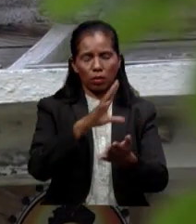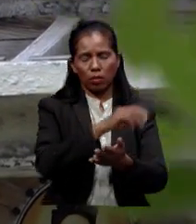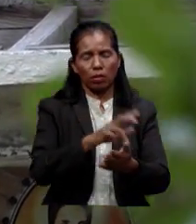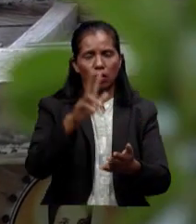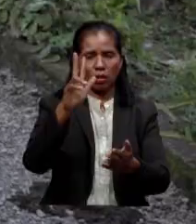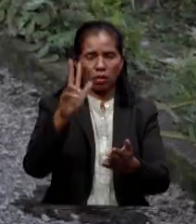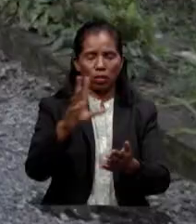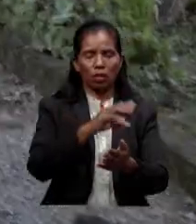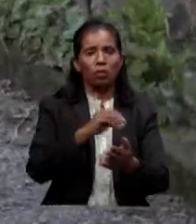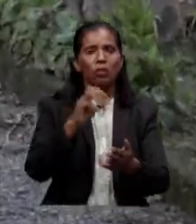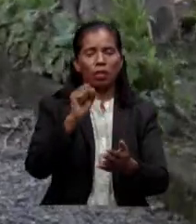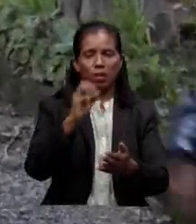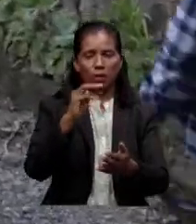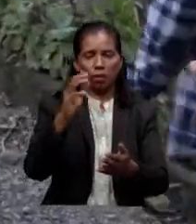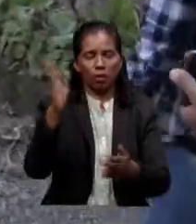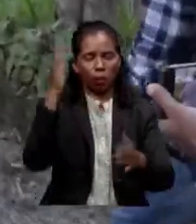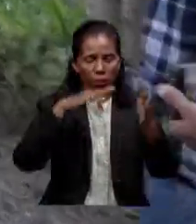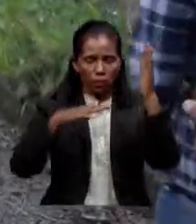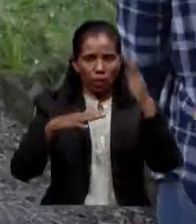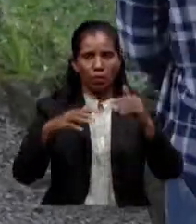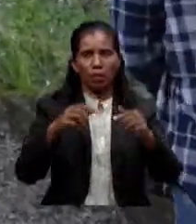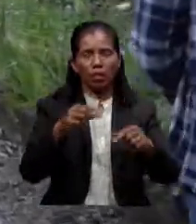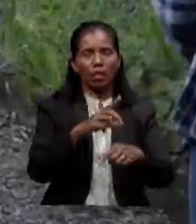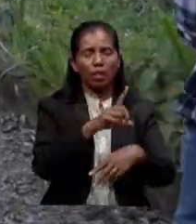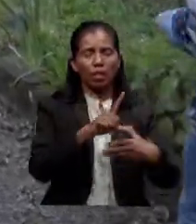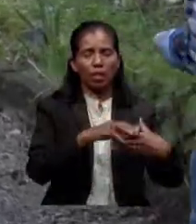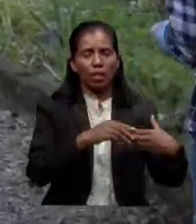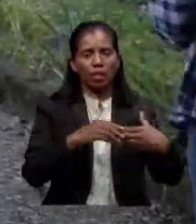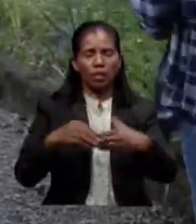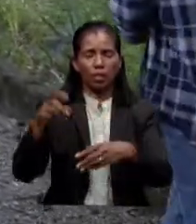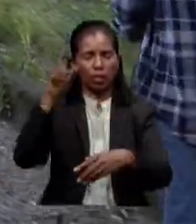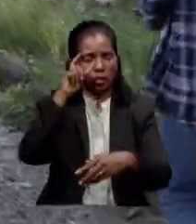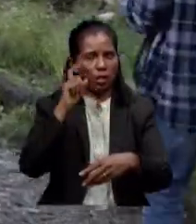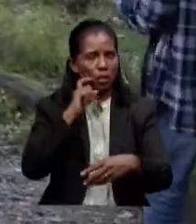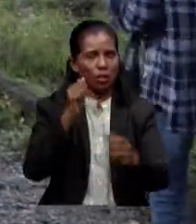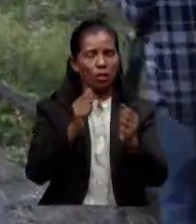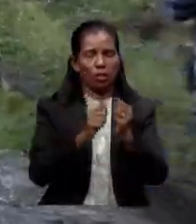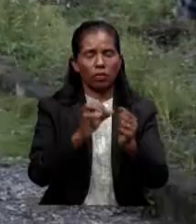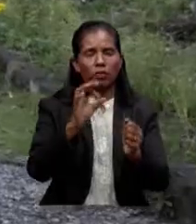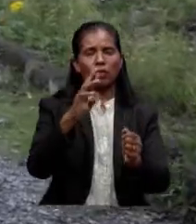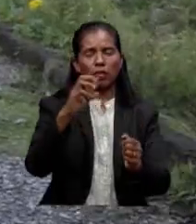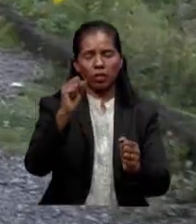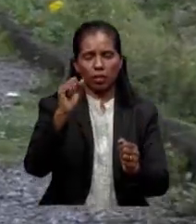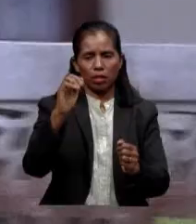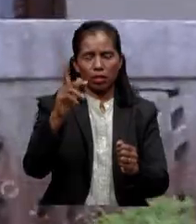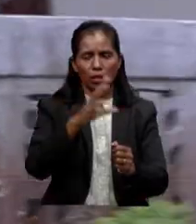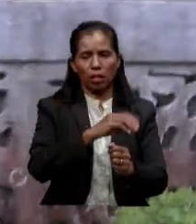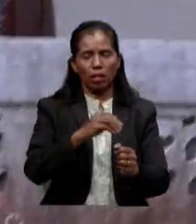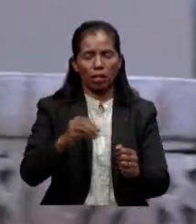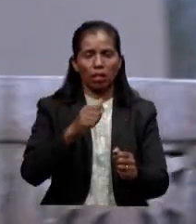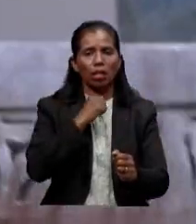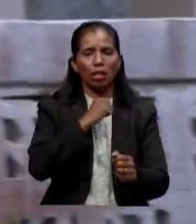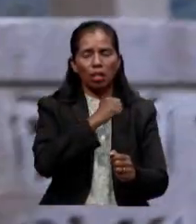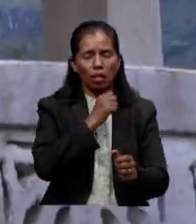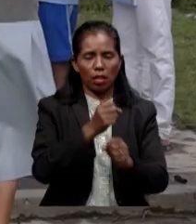no secundário. Relaciona o problema ne líder nacional Cairala Sanan Gusmão no Francisco Calvadelai inclui padre paróquia Inaro